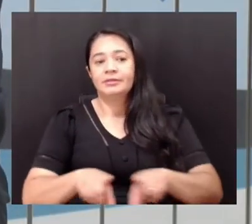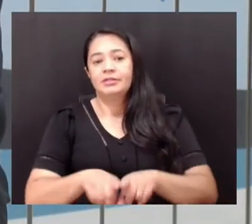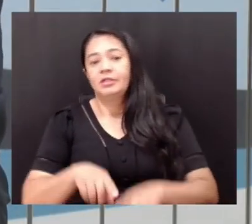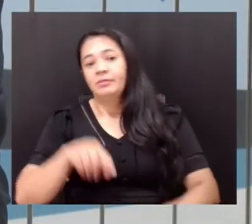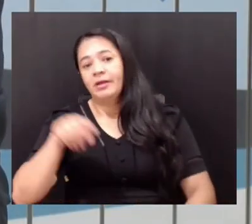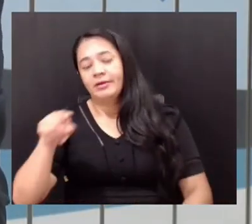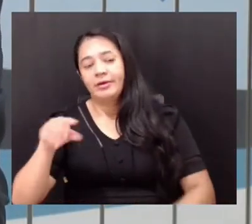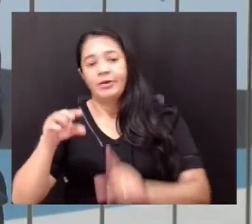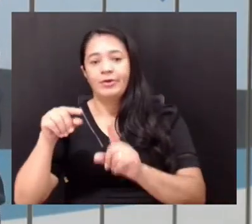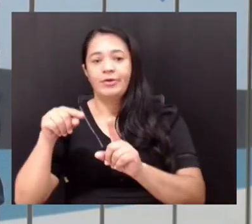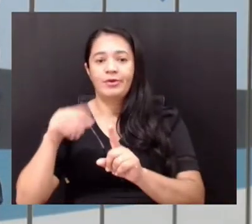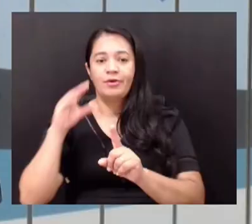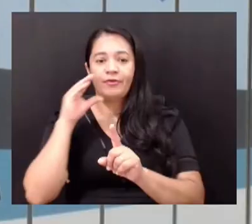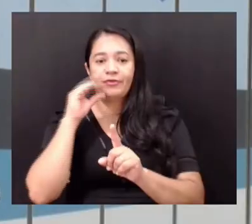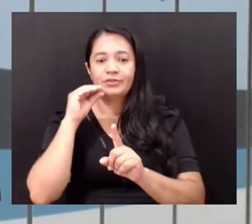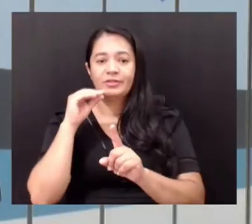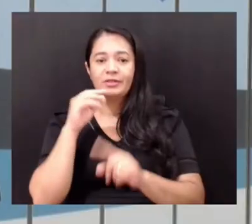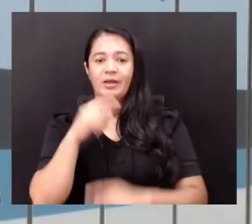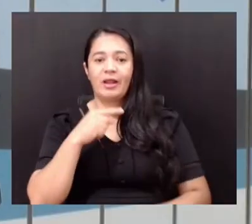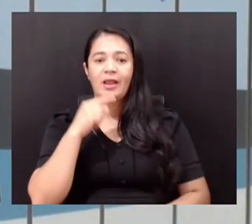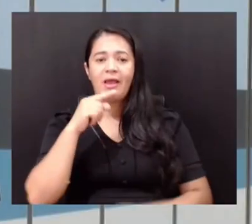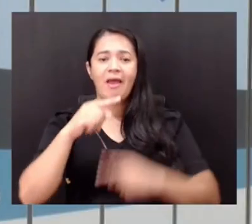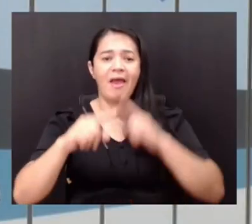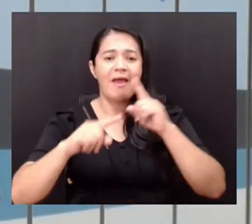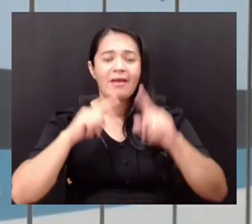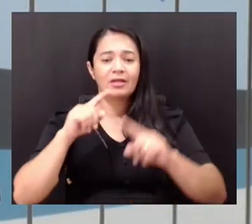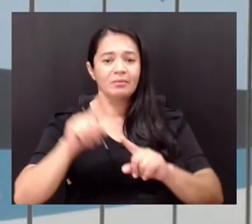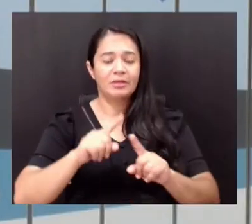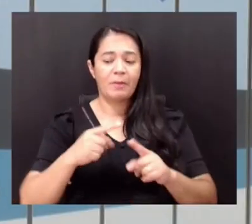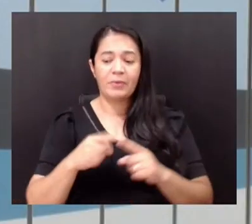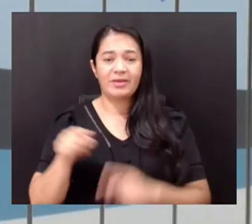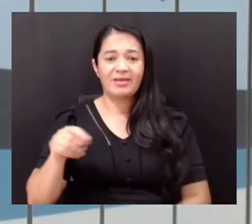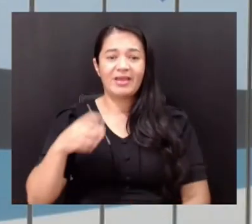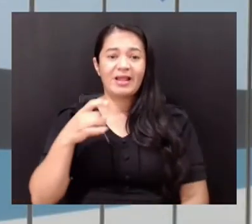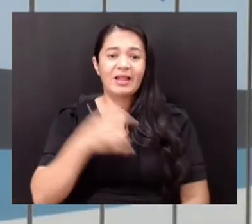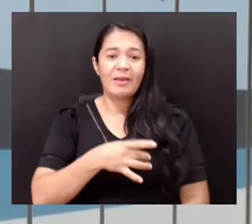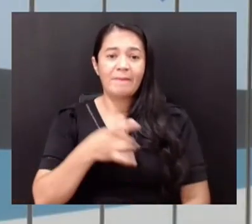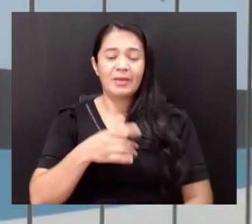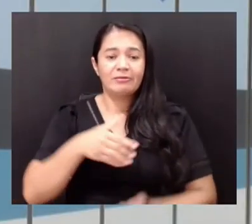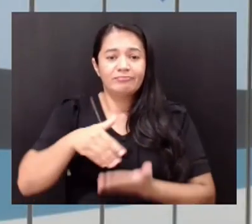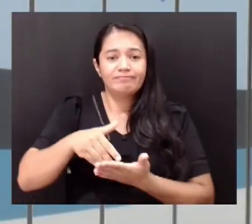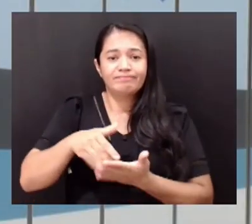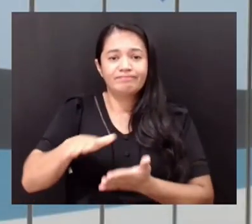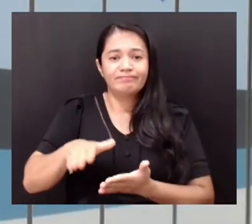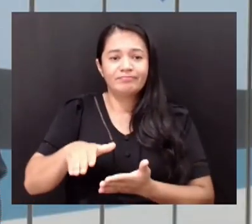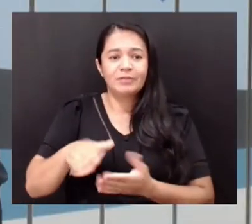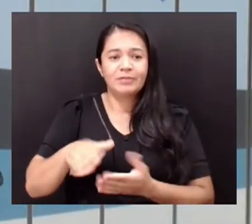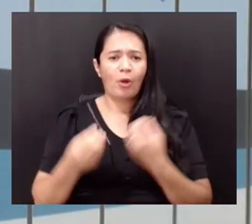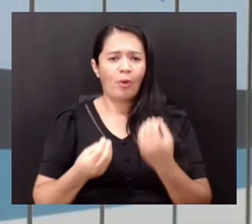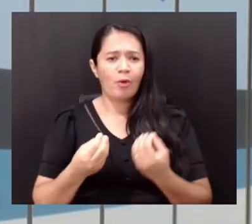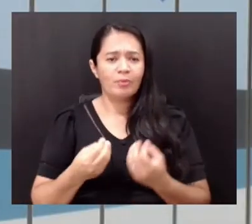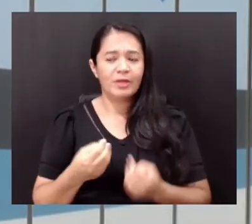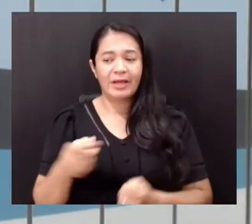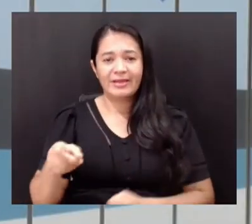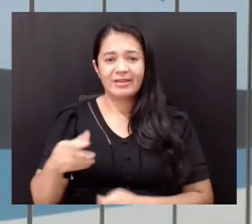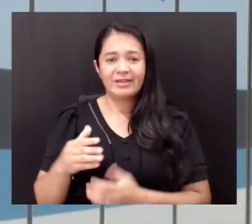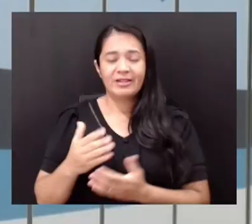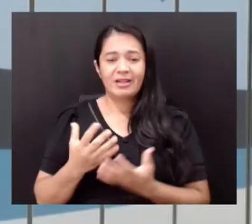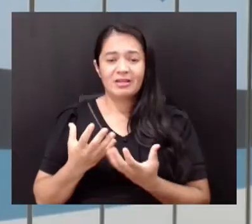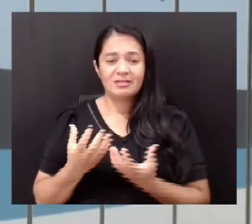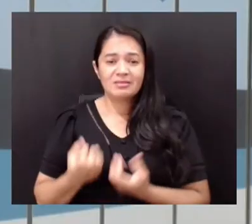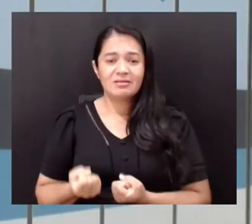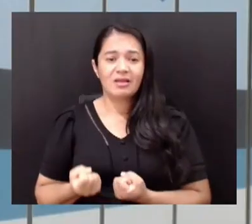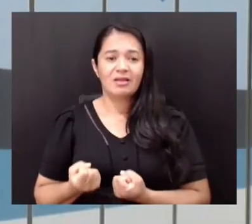vai reclamar, porque ele tem medo de ser demitido. Ele vai fazer como? Então ele começa a aceitar esse tipo